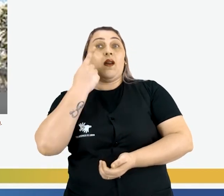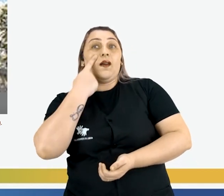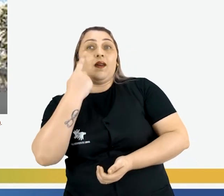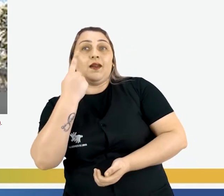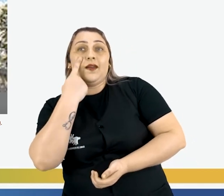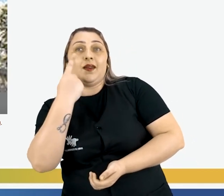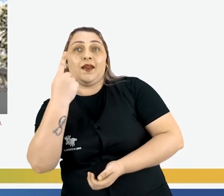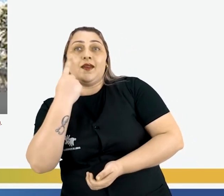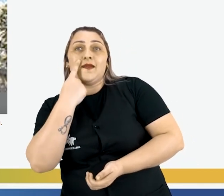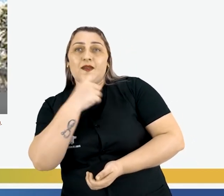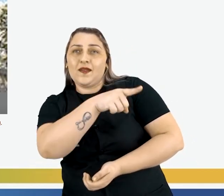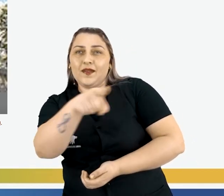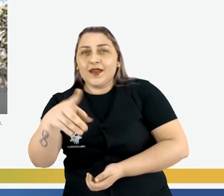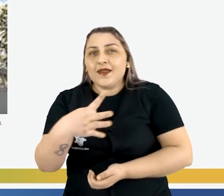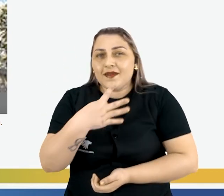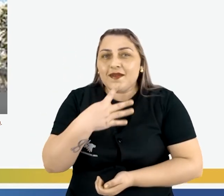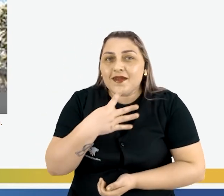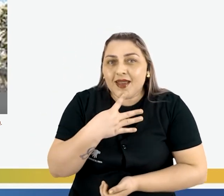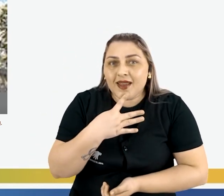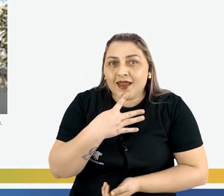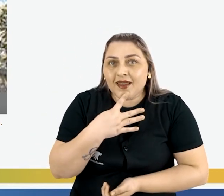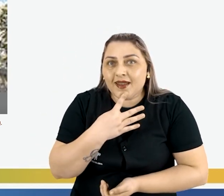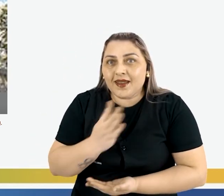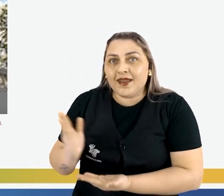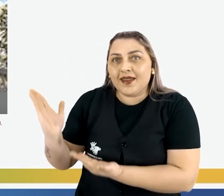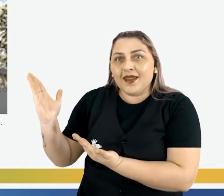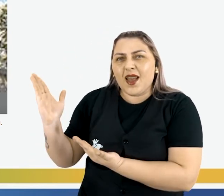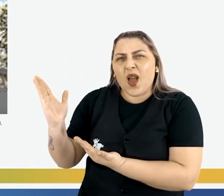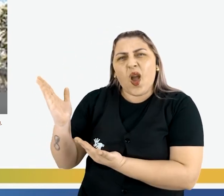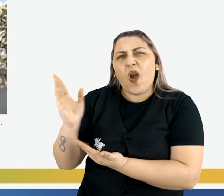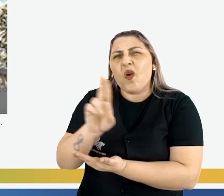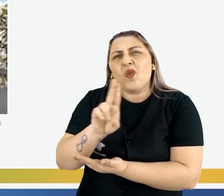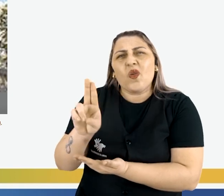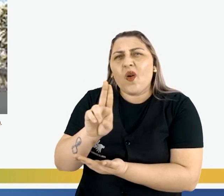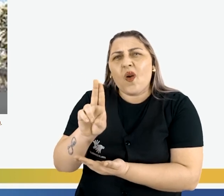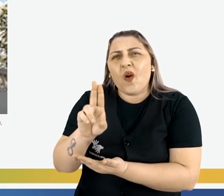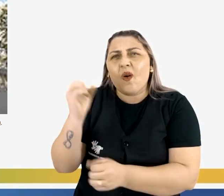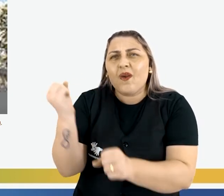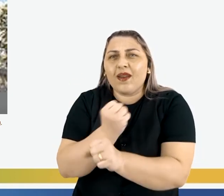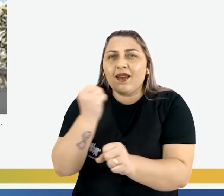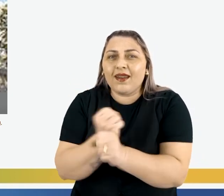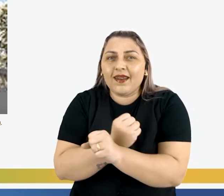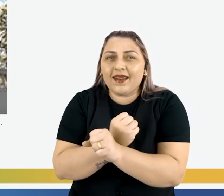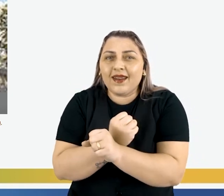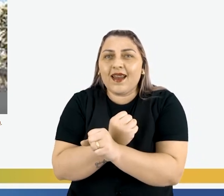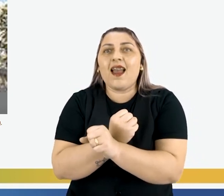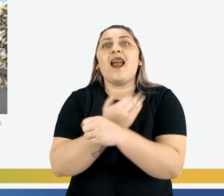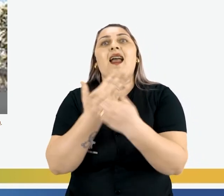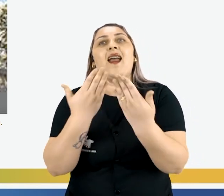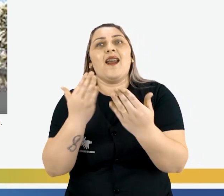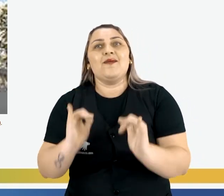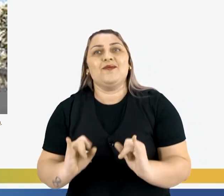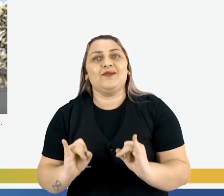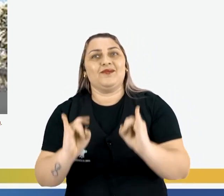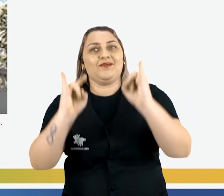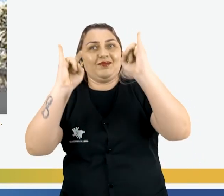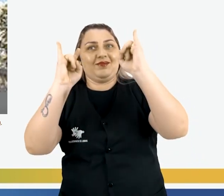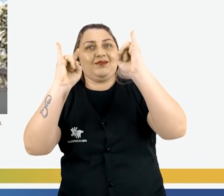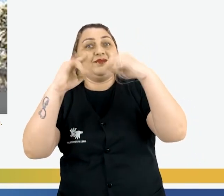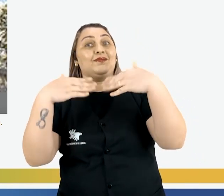só, vocês conhecem como é que nós chamamos essa construção, esse prédio aí?